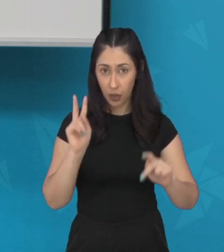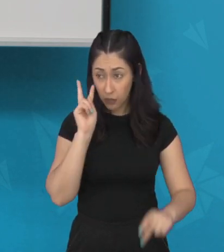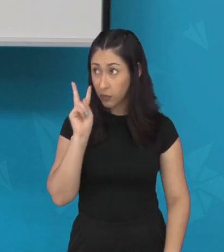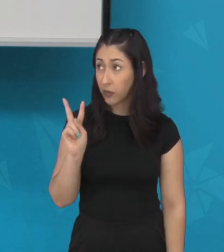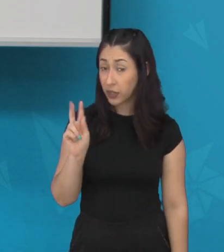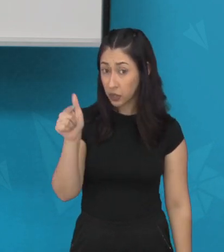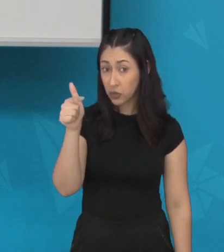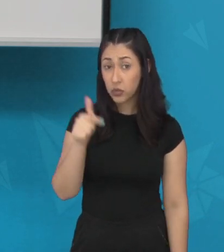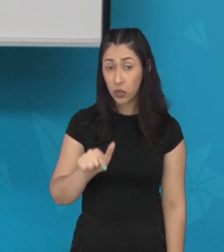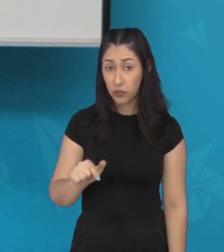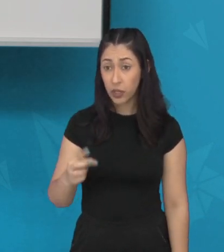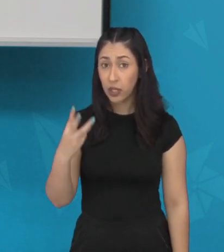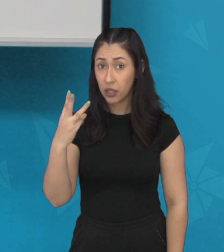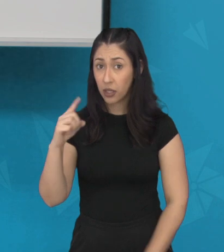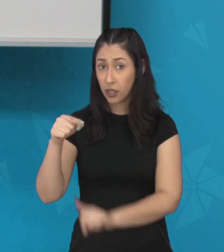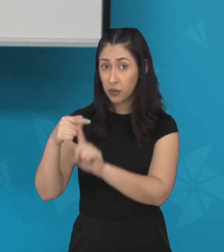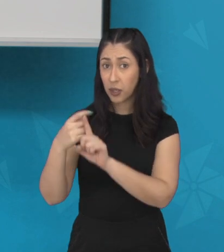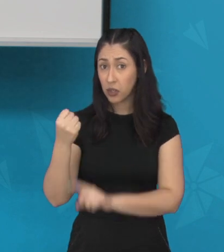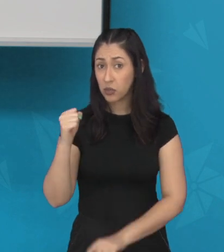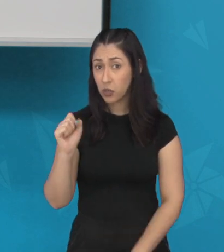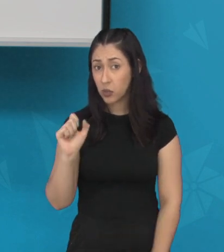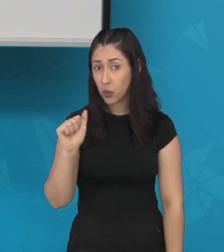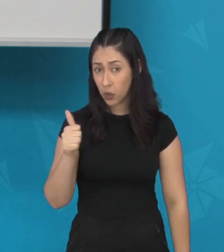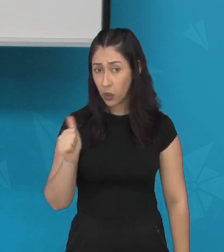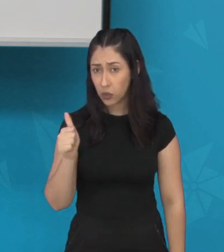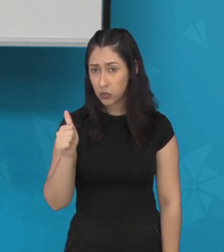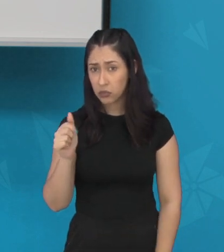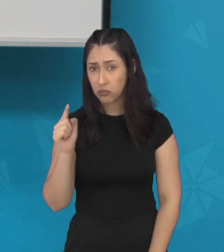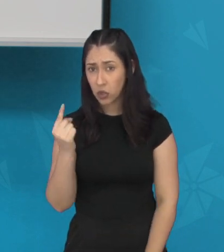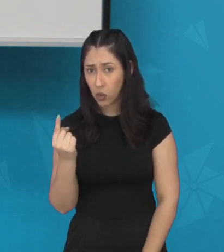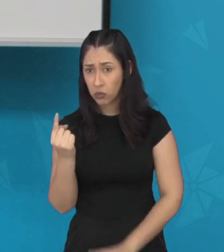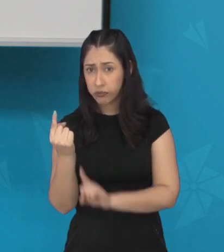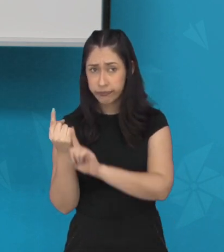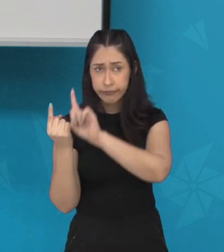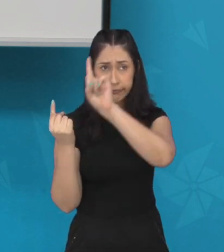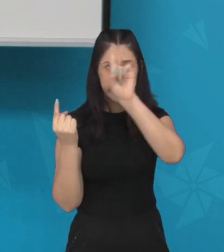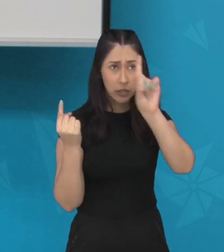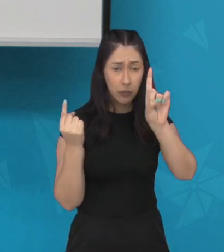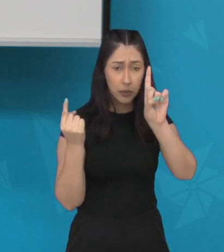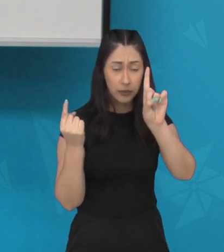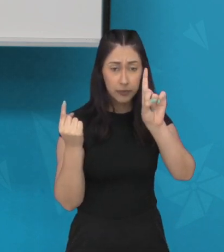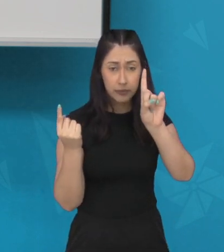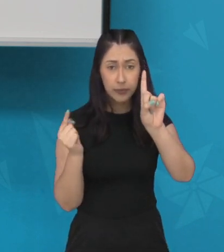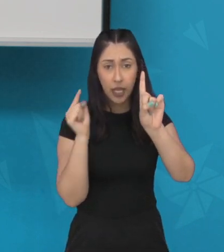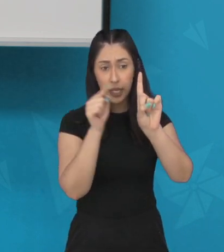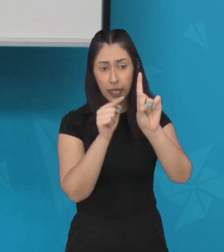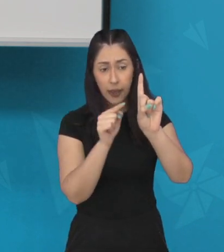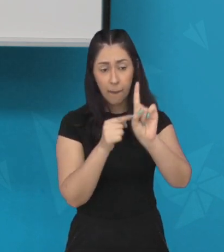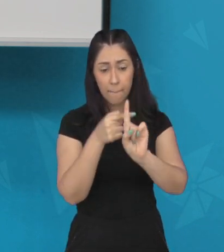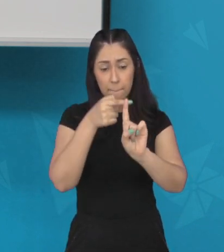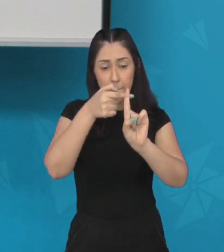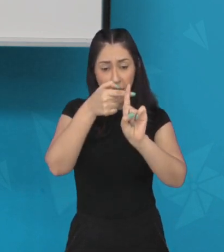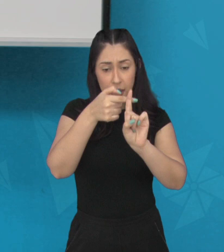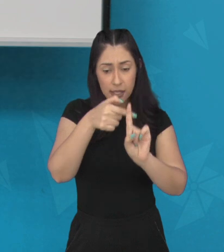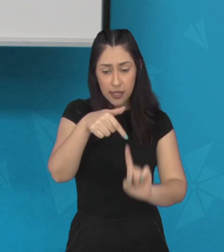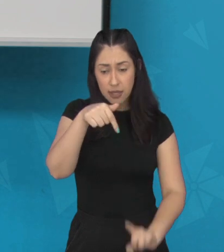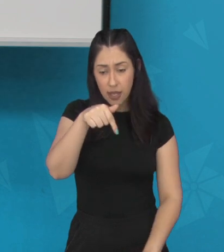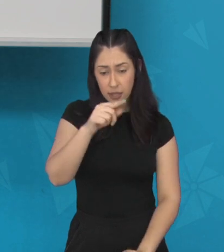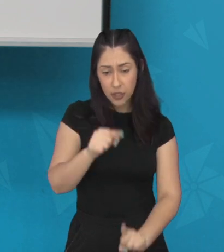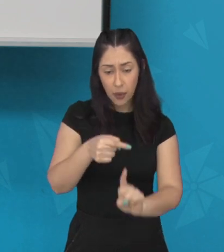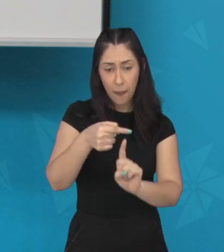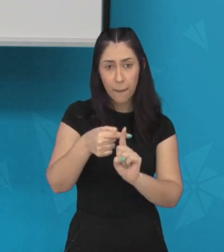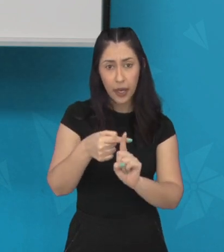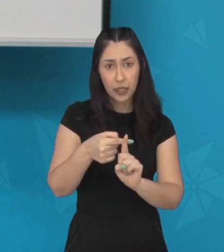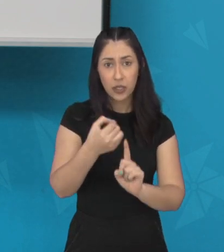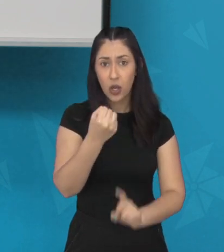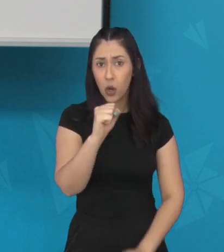então, 3 mais 8, 11, desce 1, sobe 1 aqui para o 7, 1 mais 7, 8,